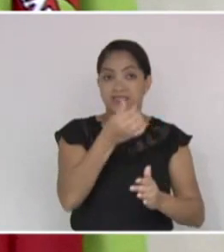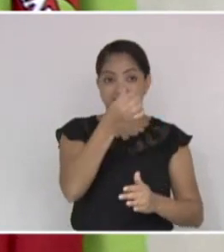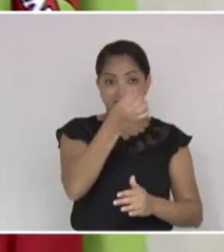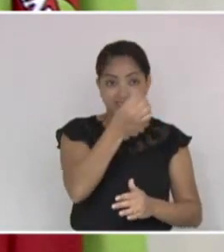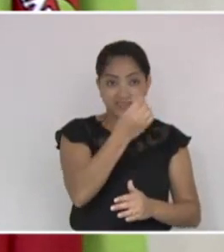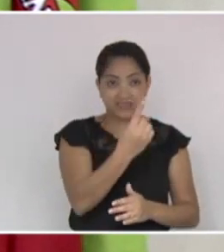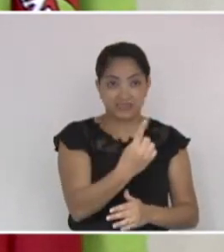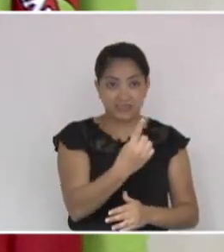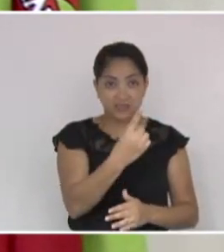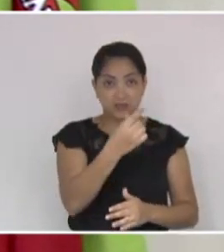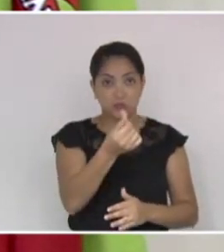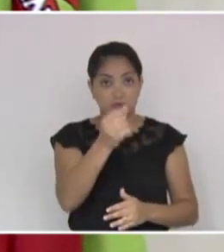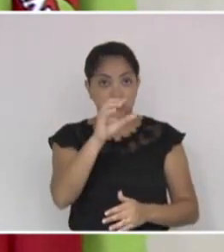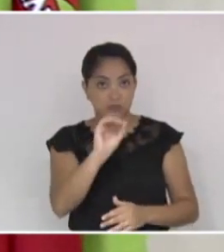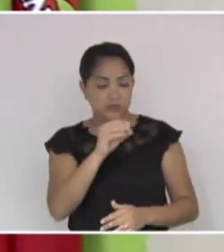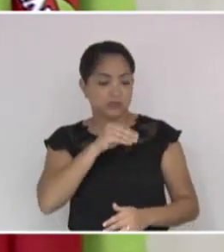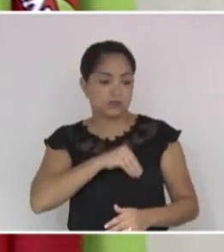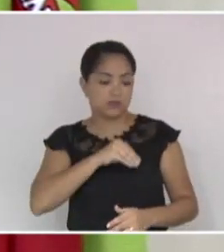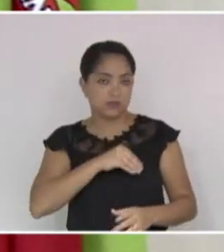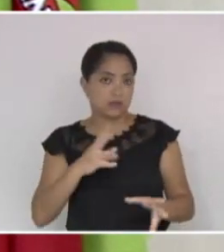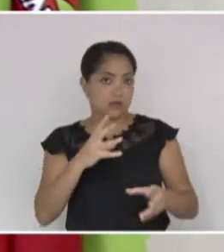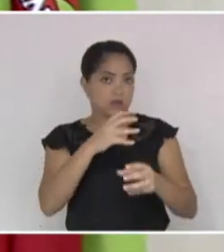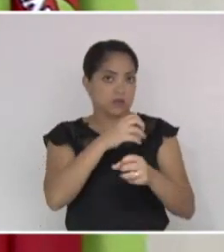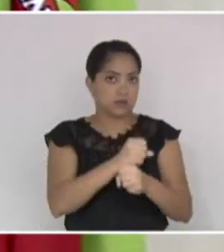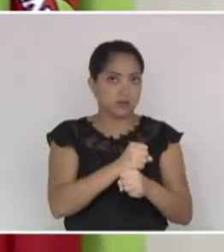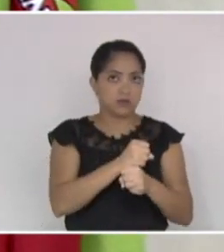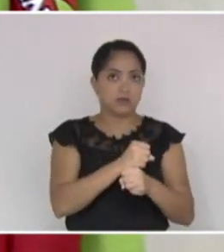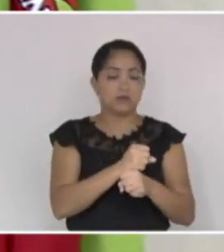160 salários mínimos mês tem